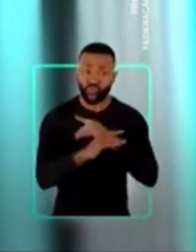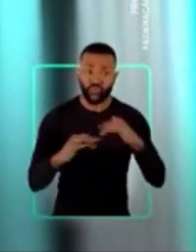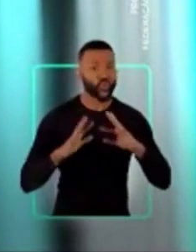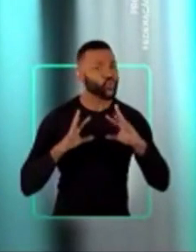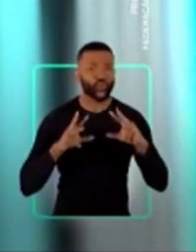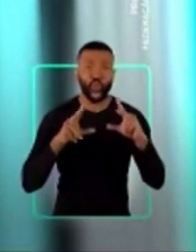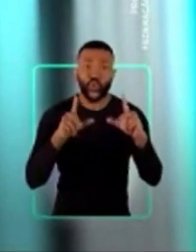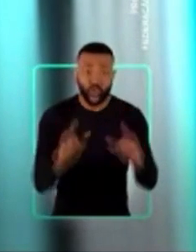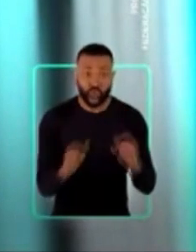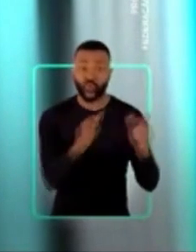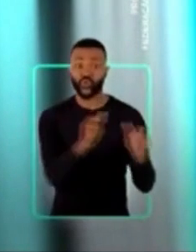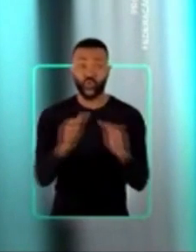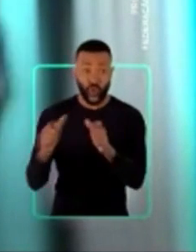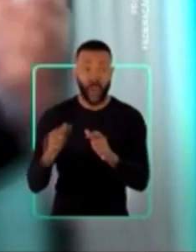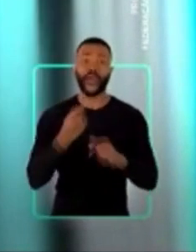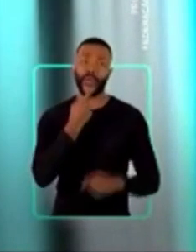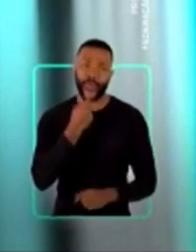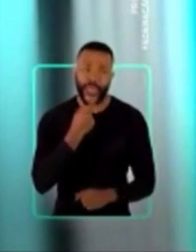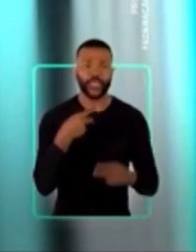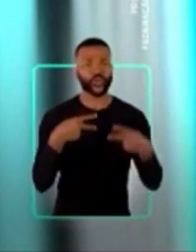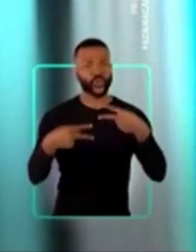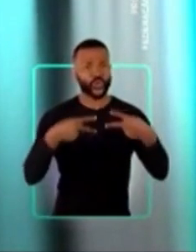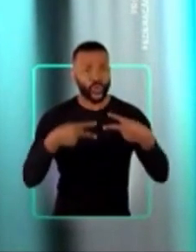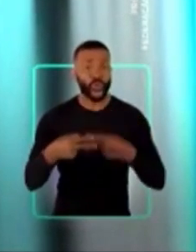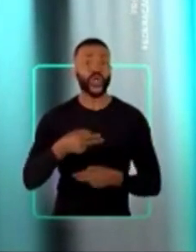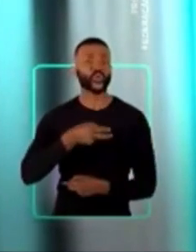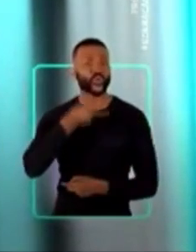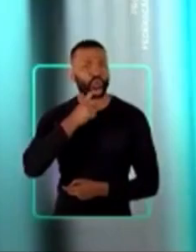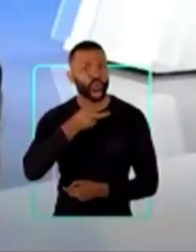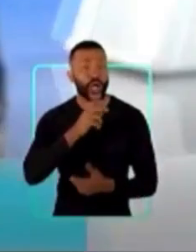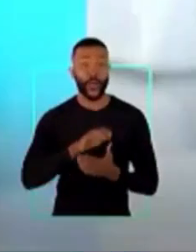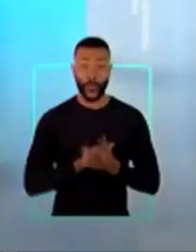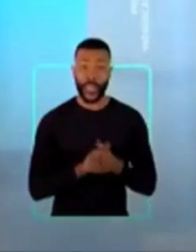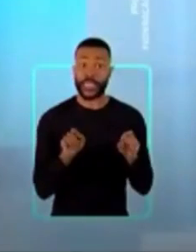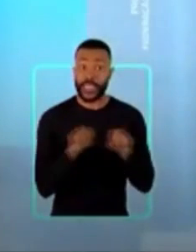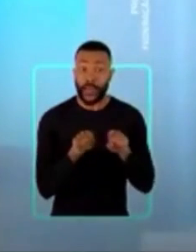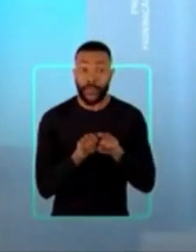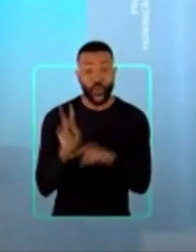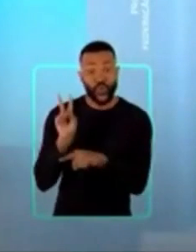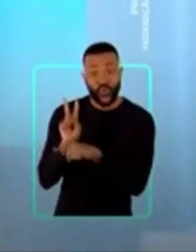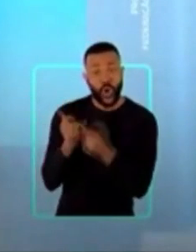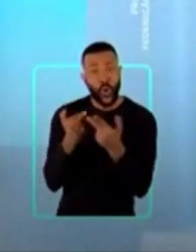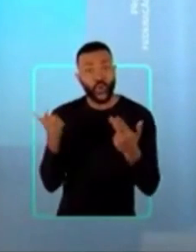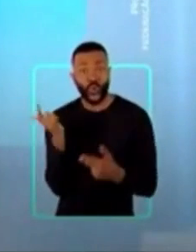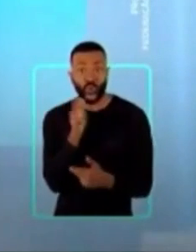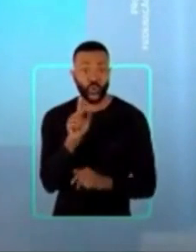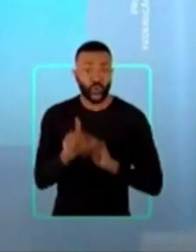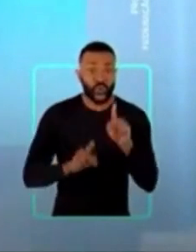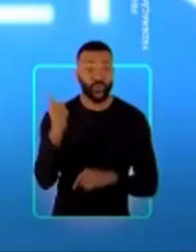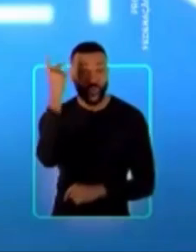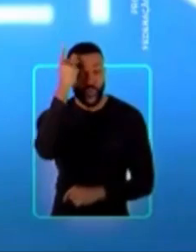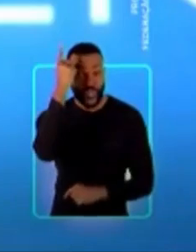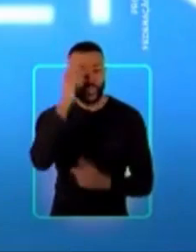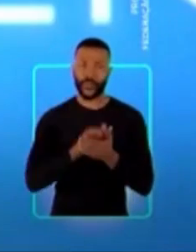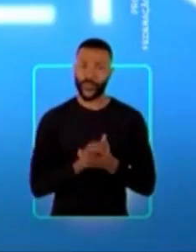as metrópoles, não só na capital, Campinas, São José dos Campos, Sorocaba. Que vai preservar as conquistas do povo